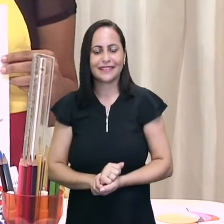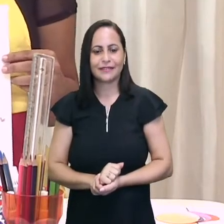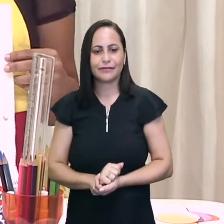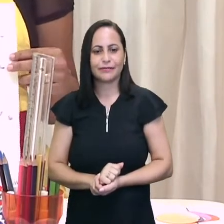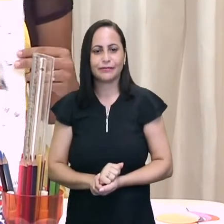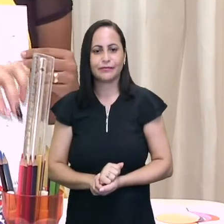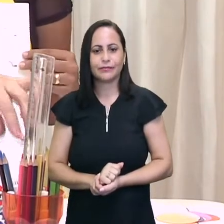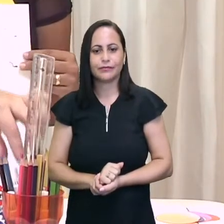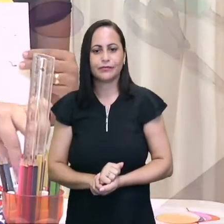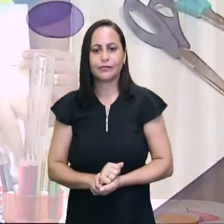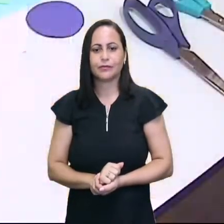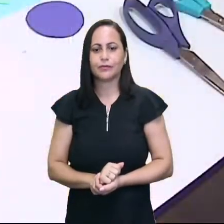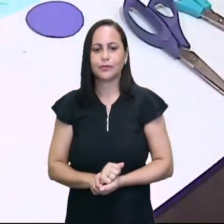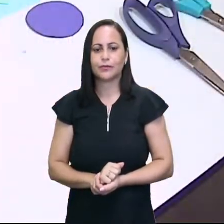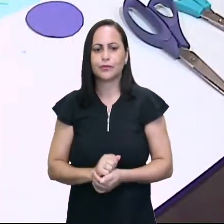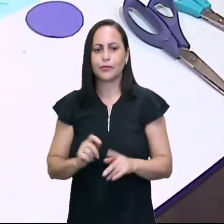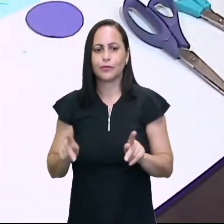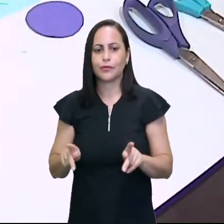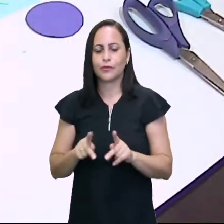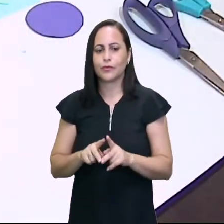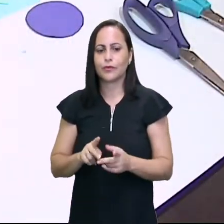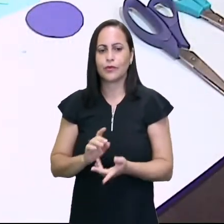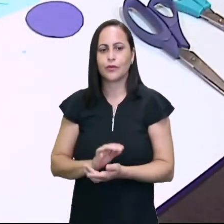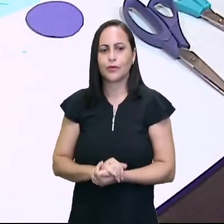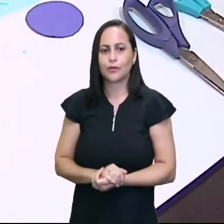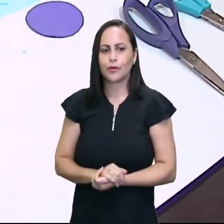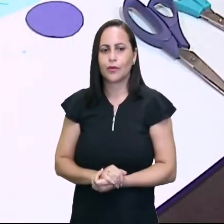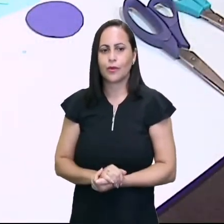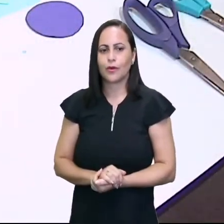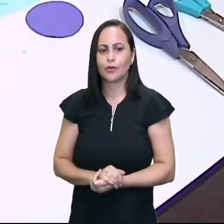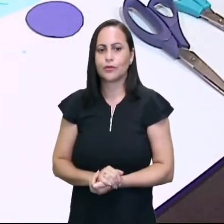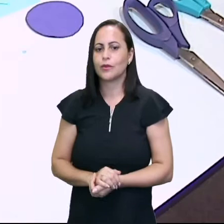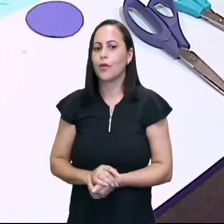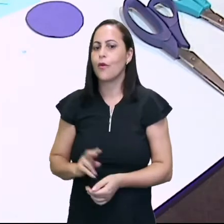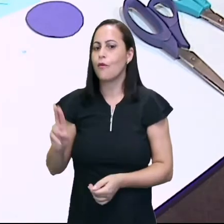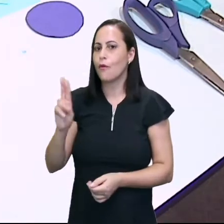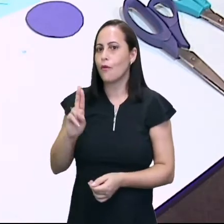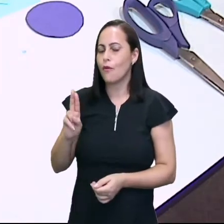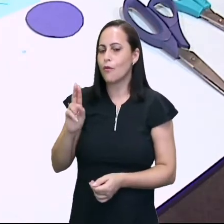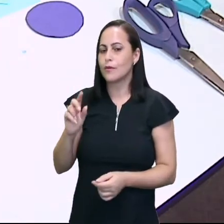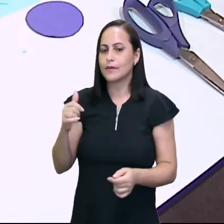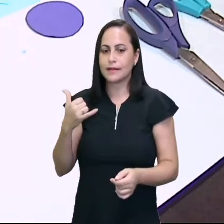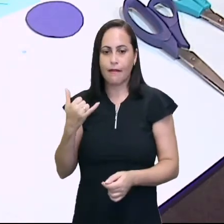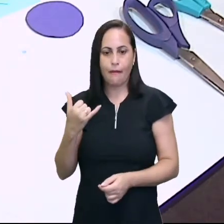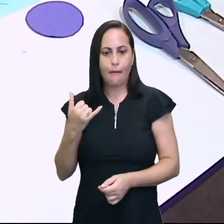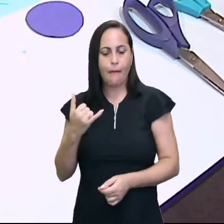Luciene, parece que o céu vermelho.